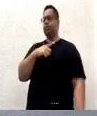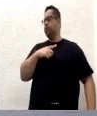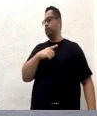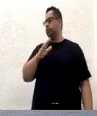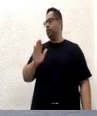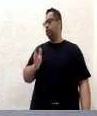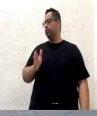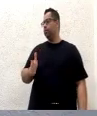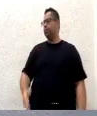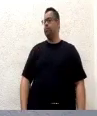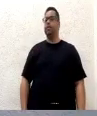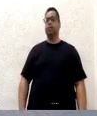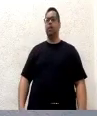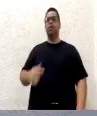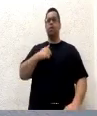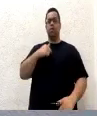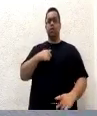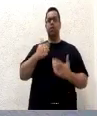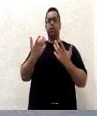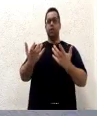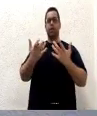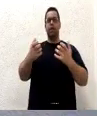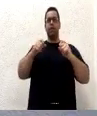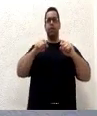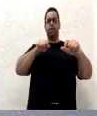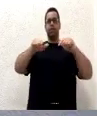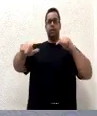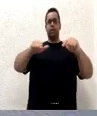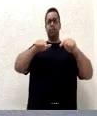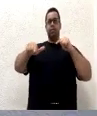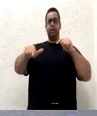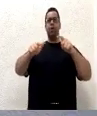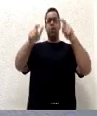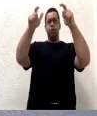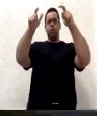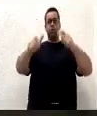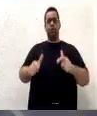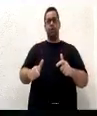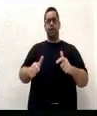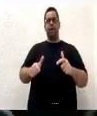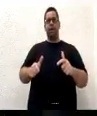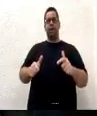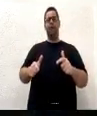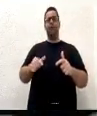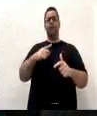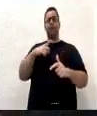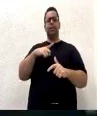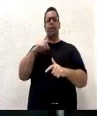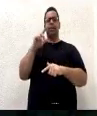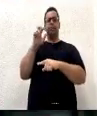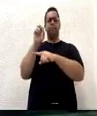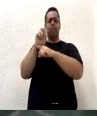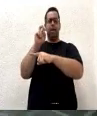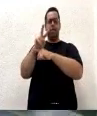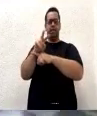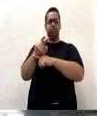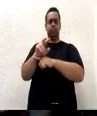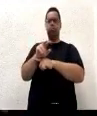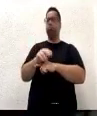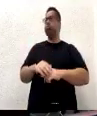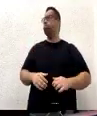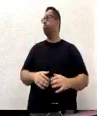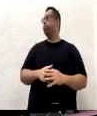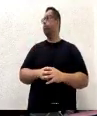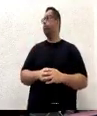prevenção, trabalhar os imóveis que têm a circulação do vírus. Tá? Tem alguma